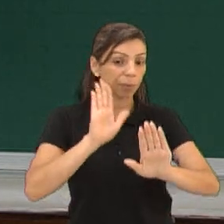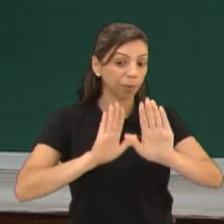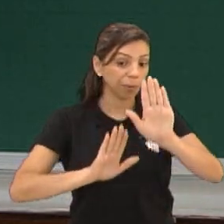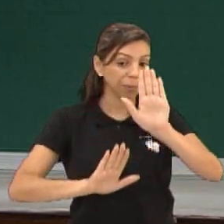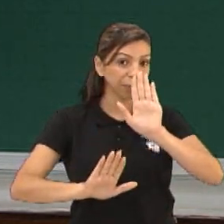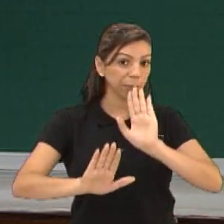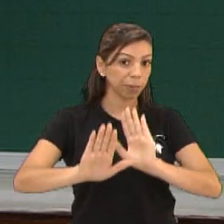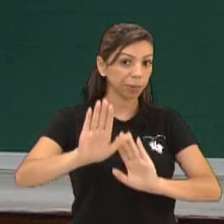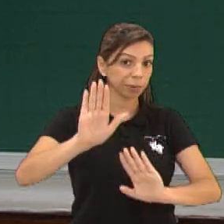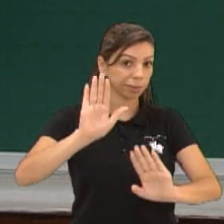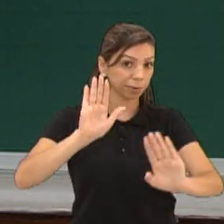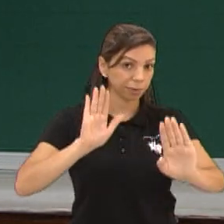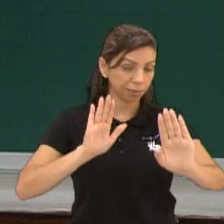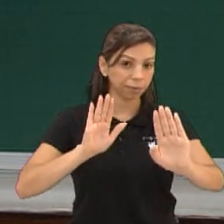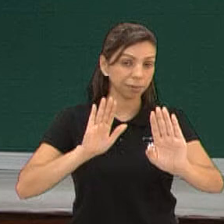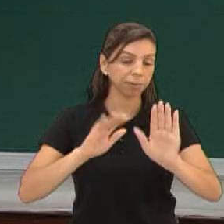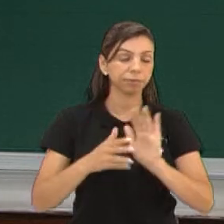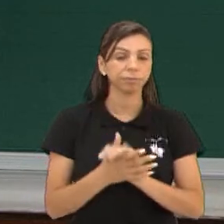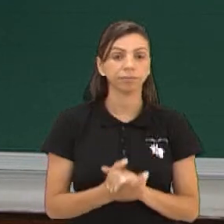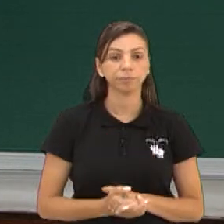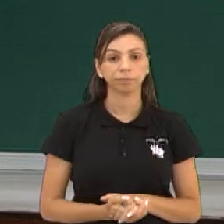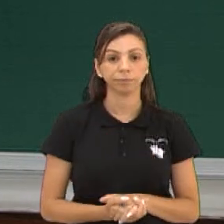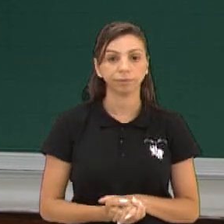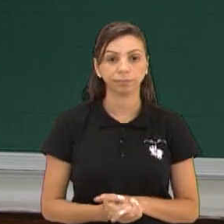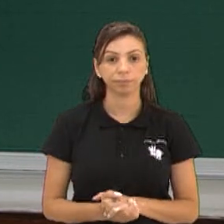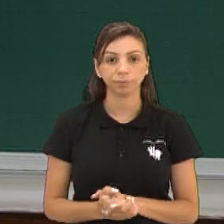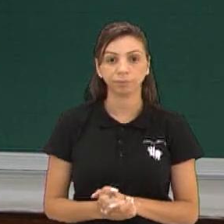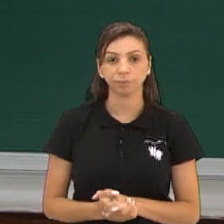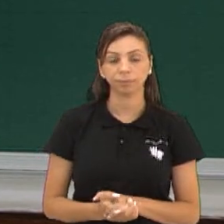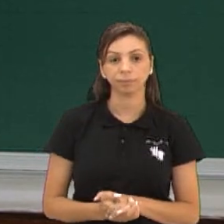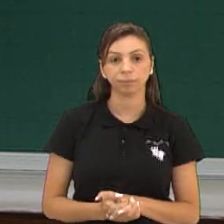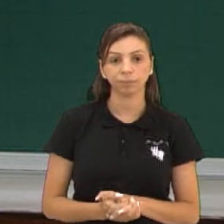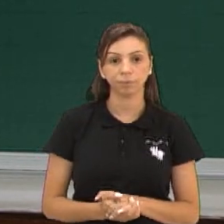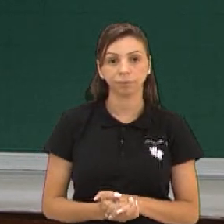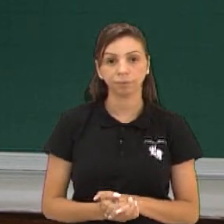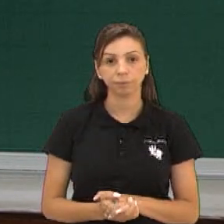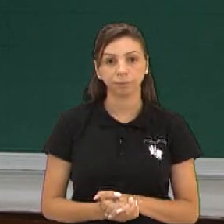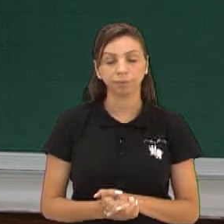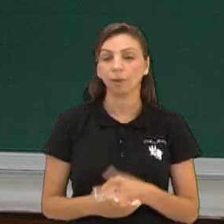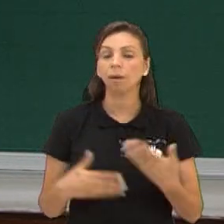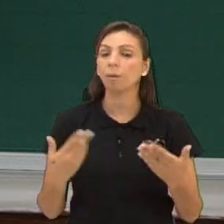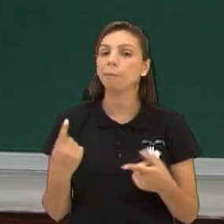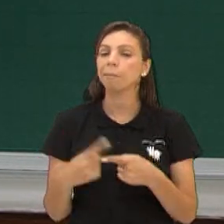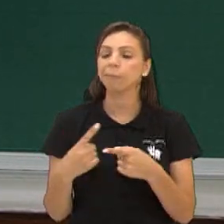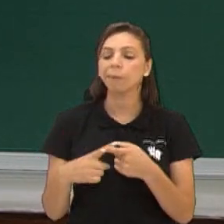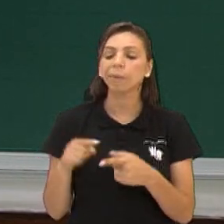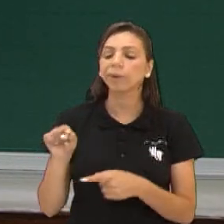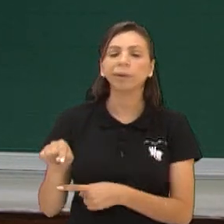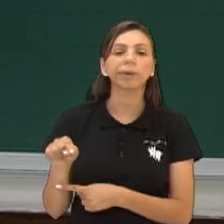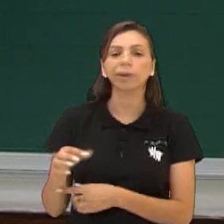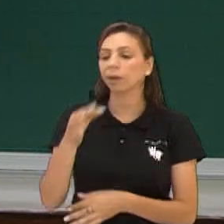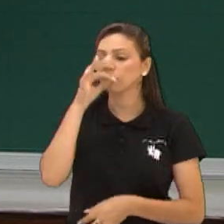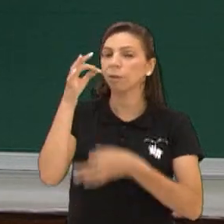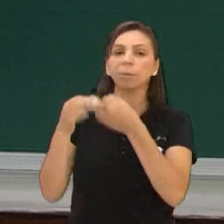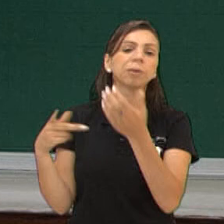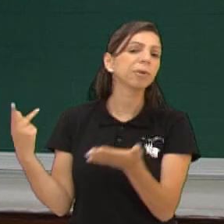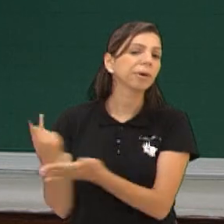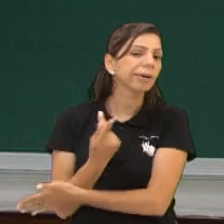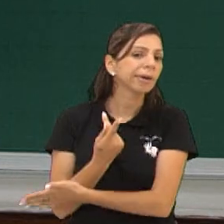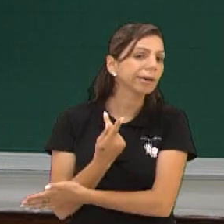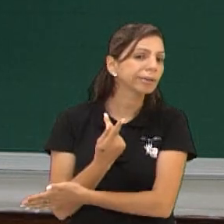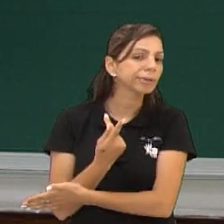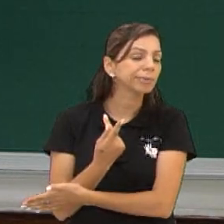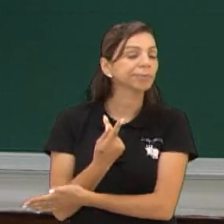cuidado né e ao observar essa construção invalida o porquê que ela invalida né O que que é inválida